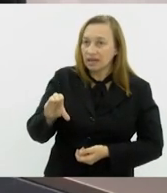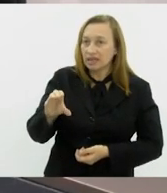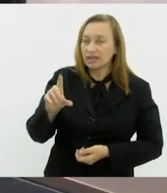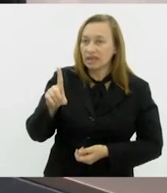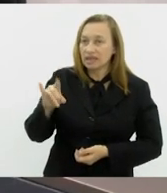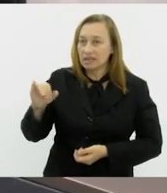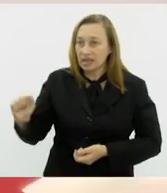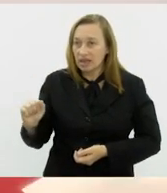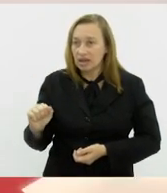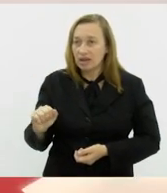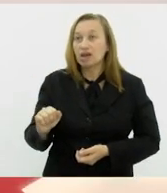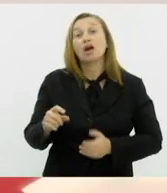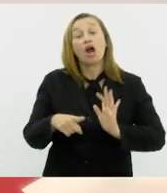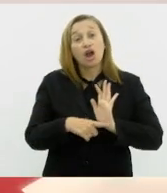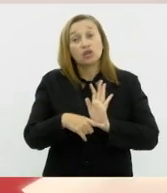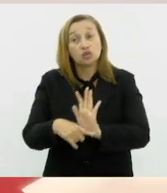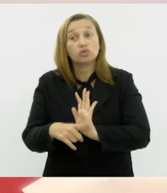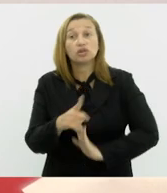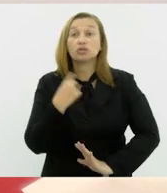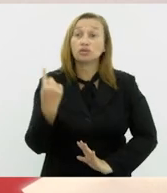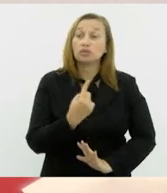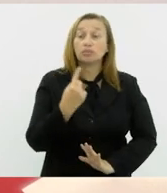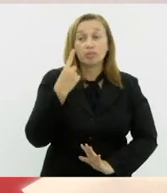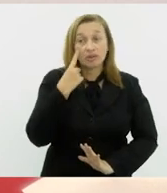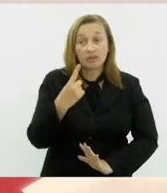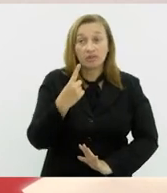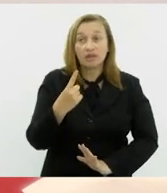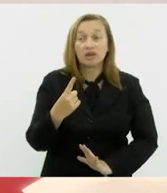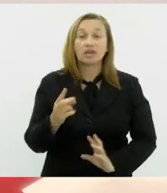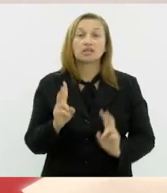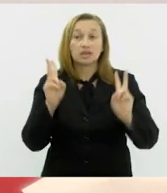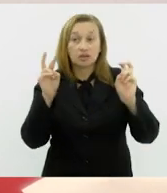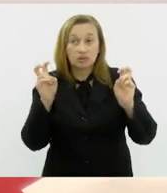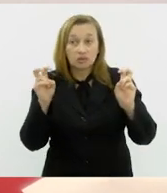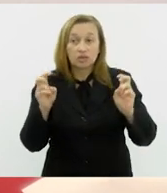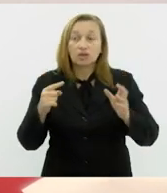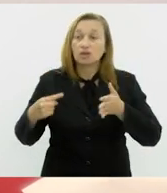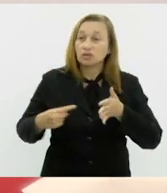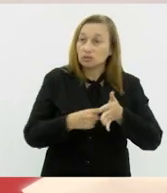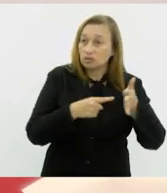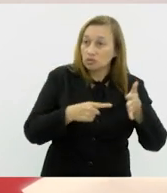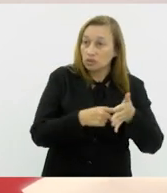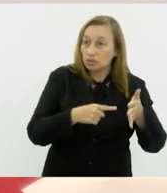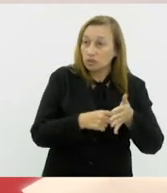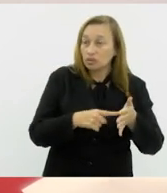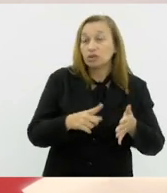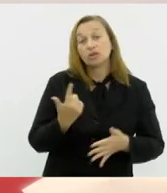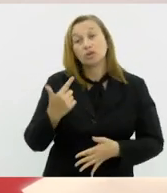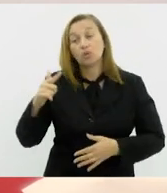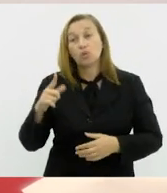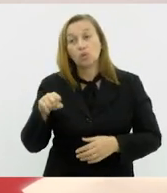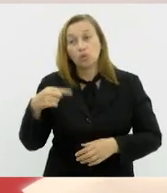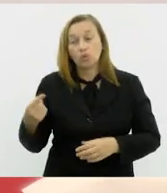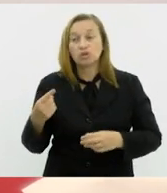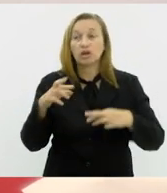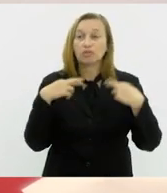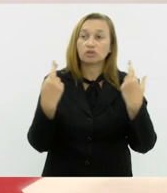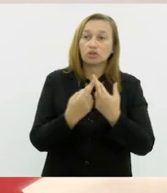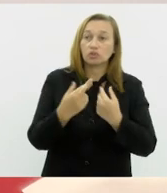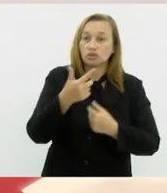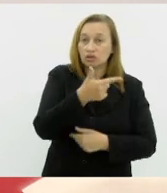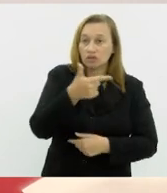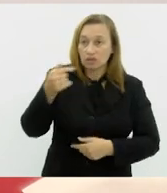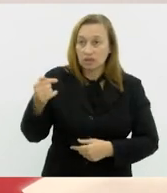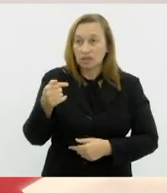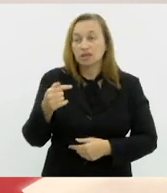Por favor, então, ajudem, né, a gente para poder identificar esses casos, fazendo, então, as denúncias, né, até para que a gente, na próxima reunião do dia 27, a gente até